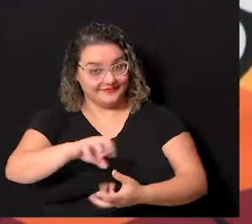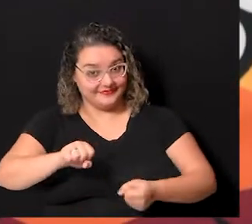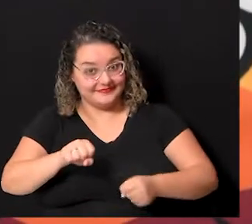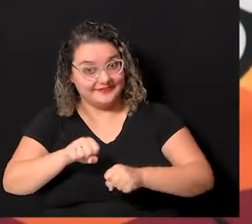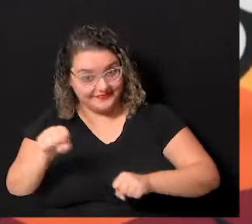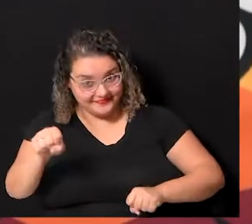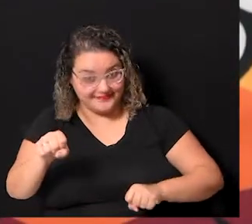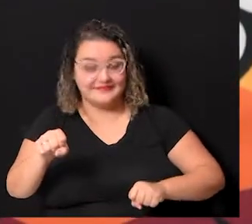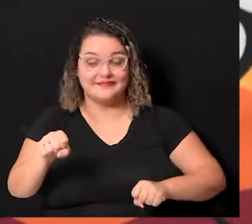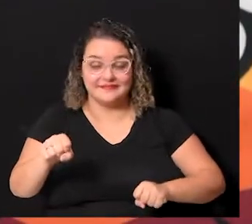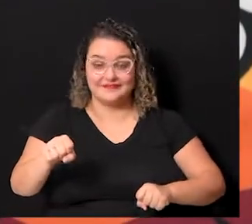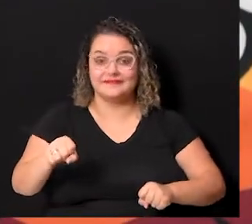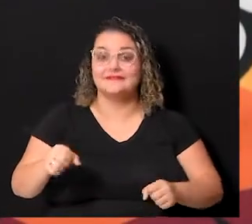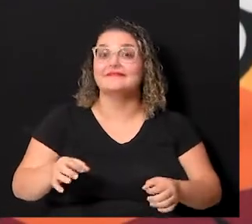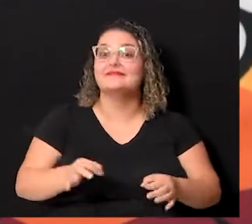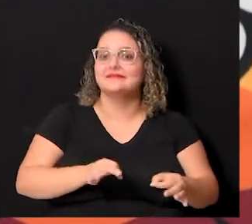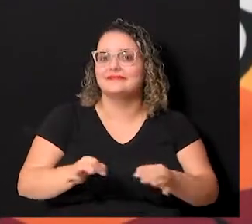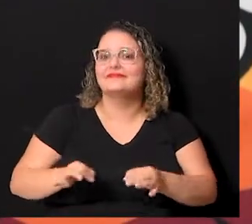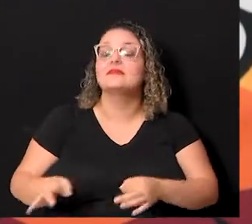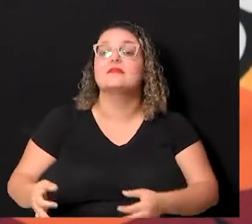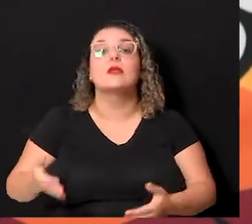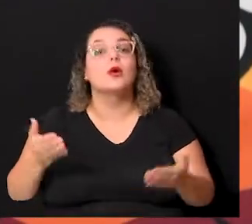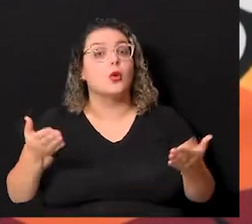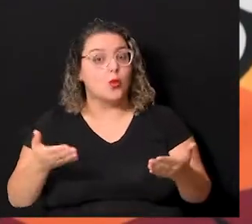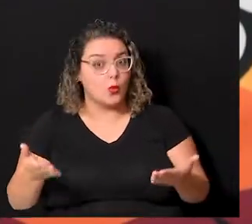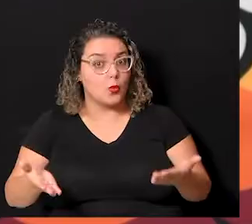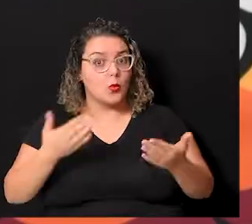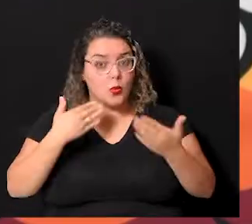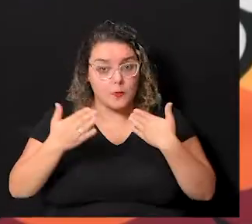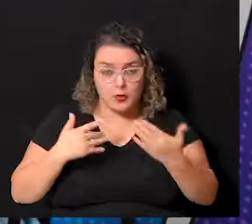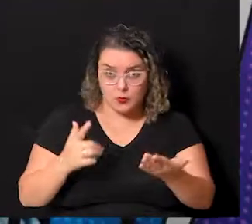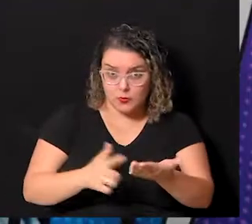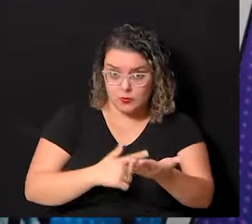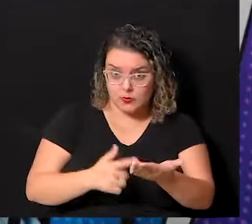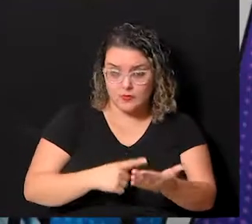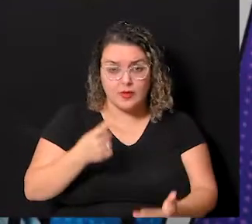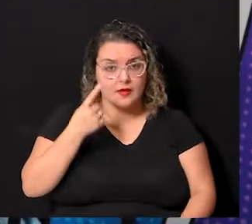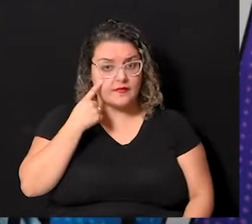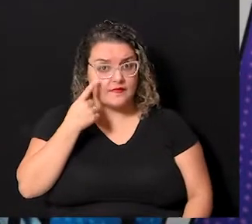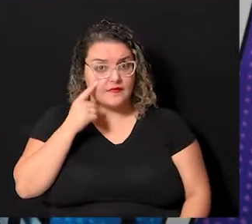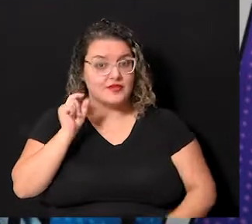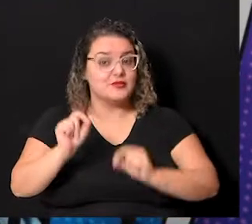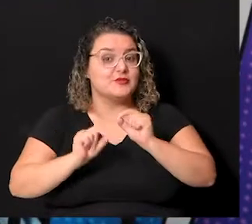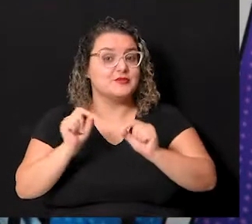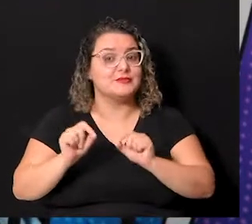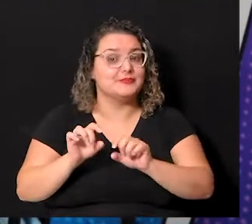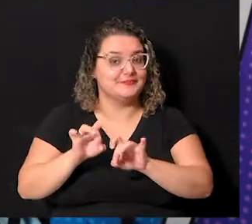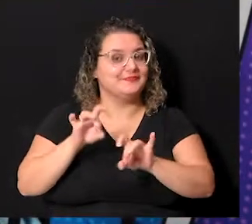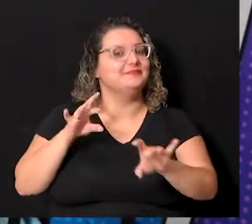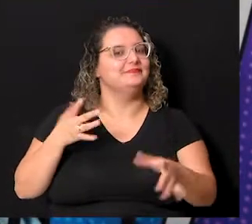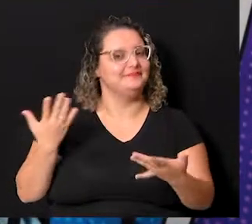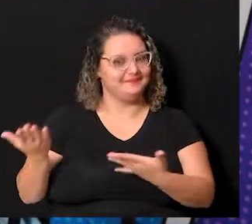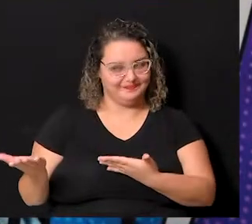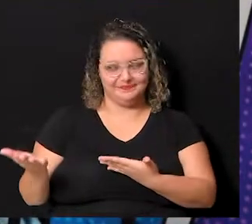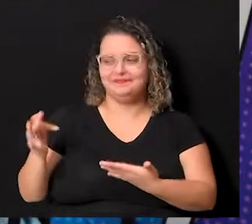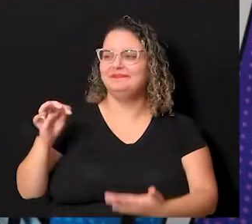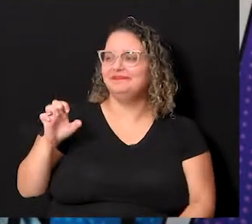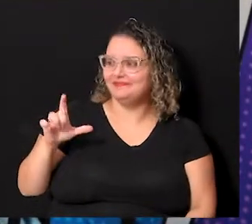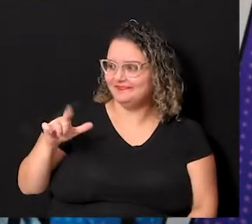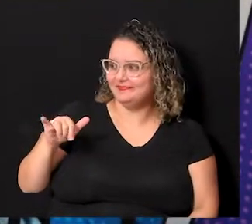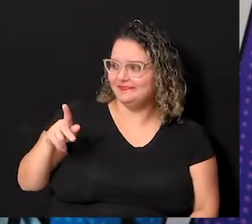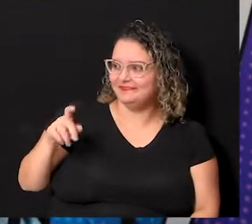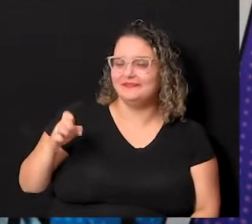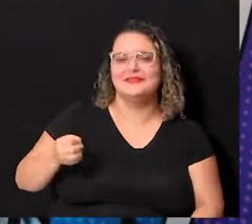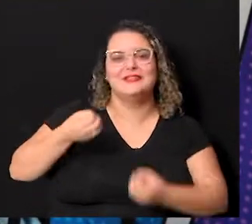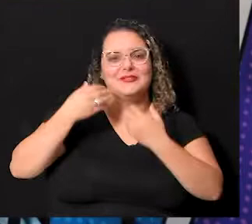Universo Épico no ar, e no programa de hoje vamos bater um papo sobre um livro. E olha só, quem está conectado aqui comigo é o Felipe. Tudo